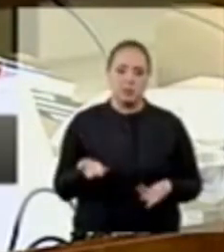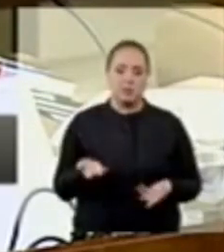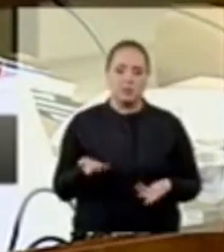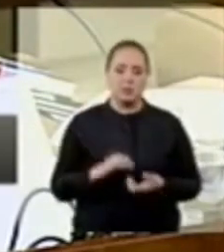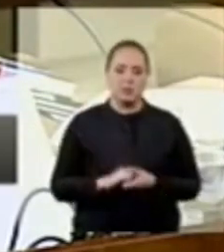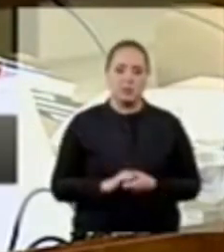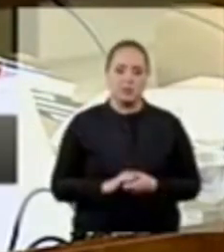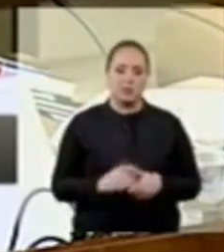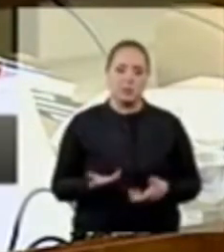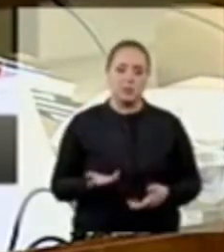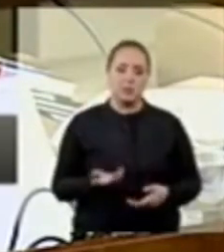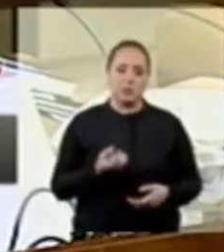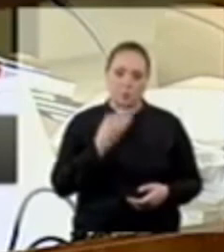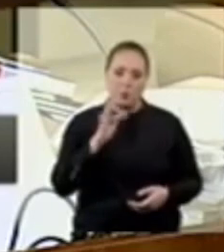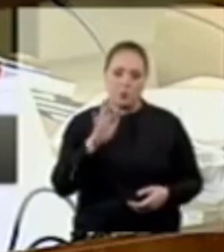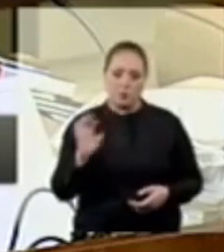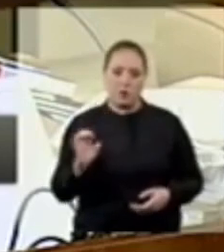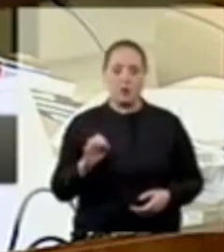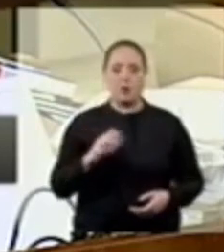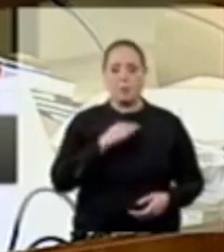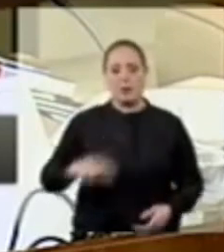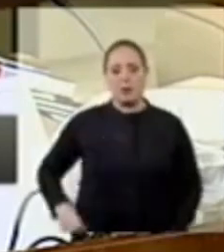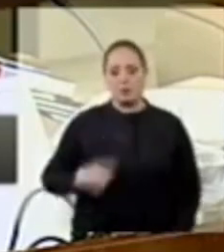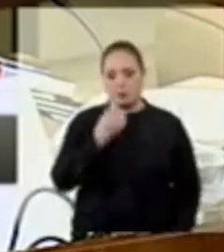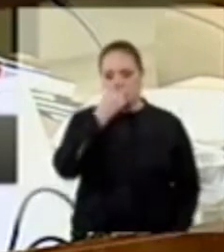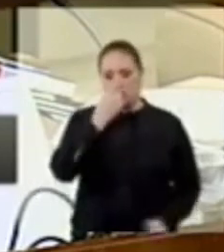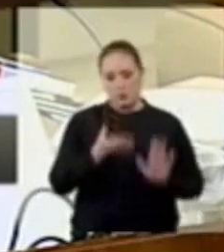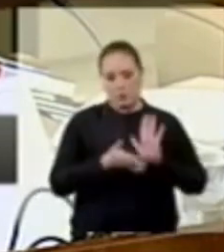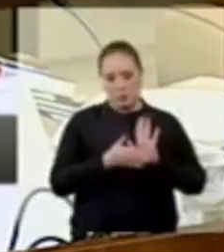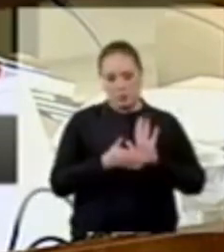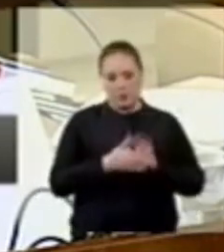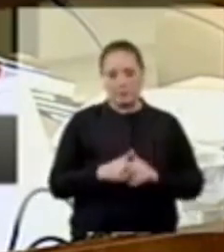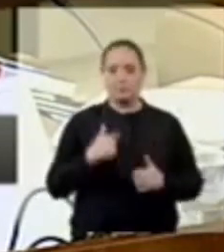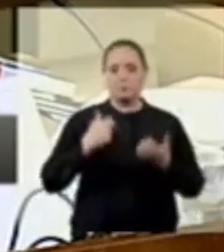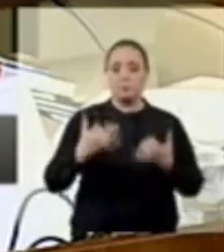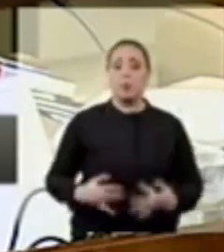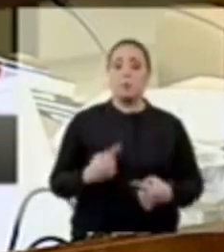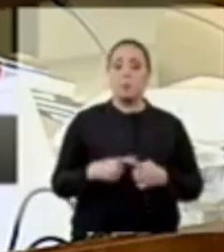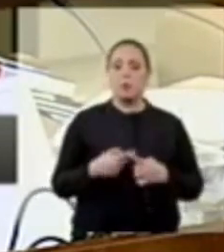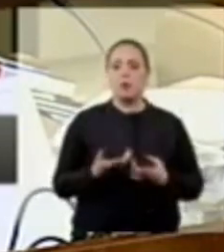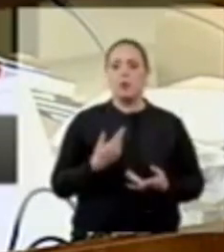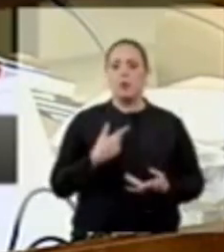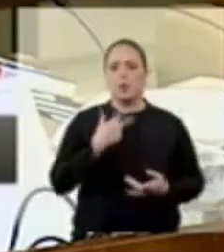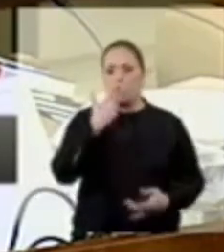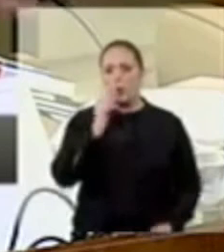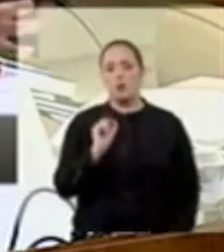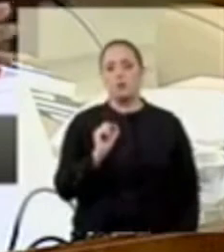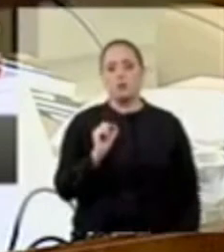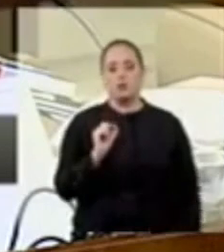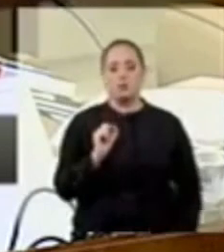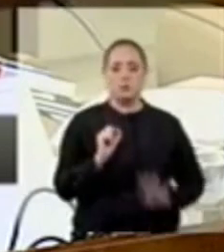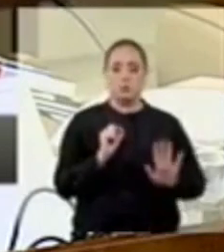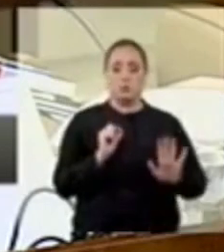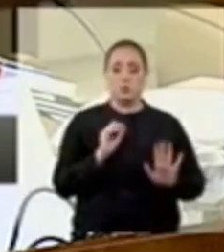e boa fé o ministro dias tóffoli propõe e aqui eu vou dizer por que a mim me parece é o perdão